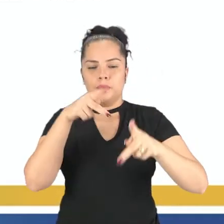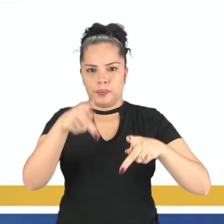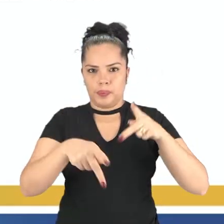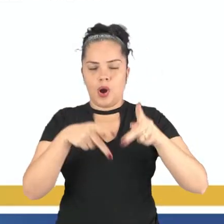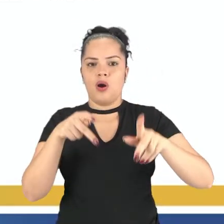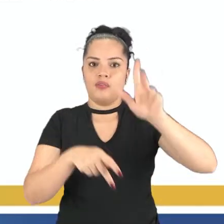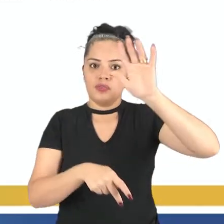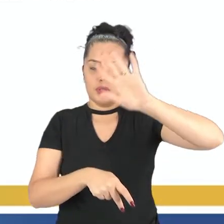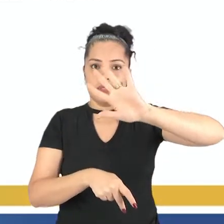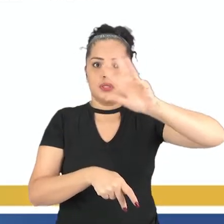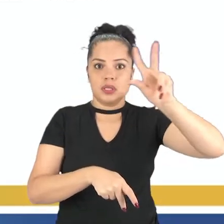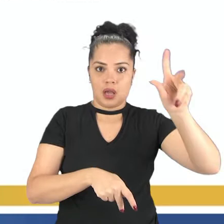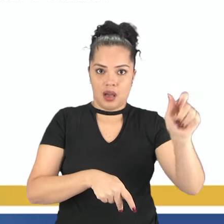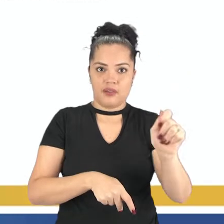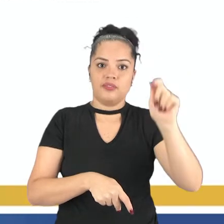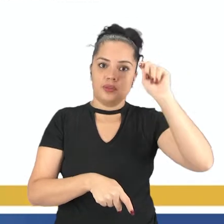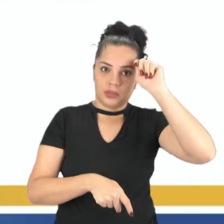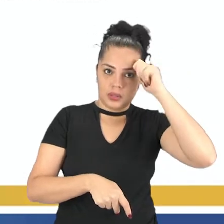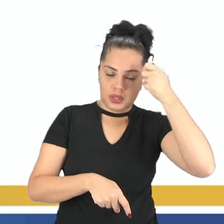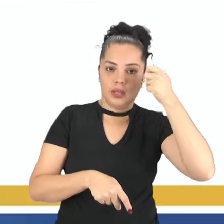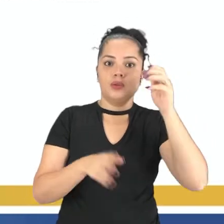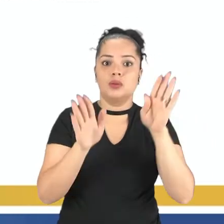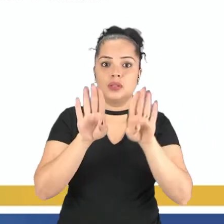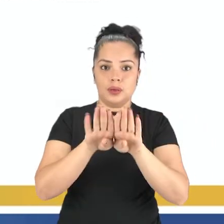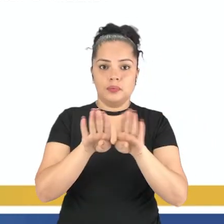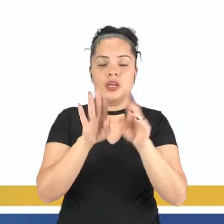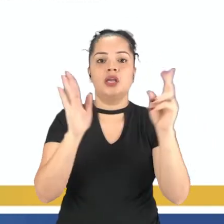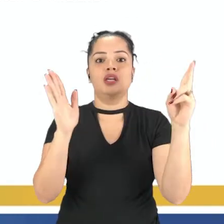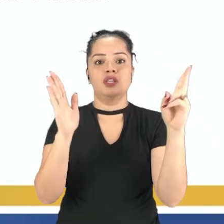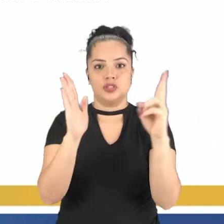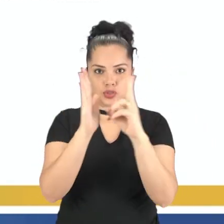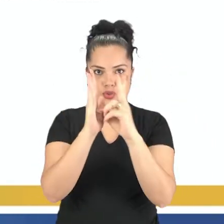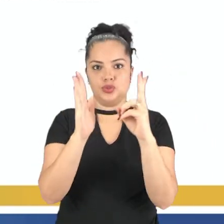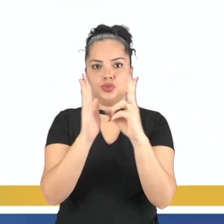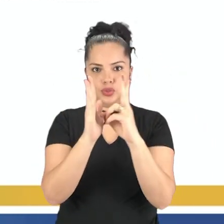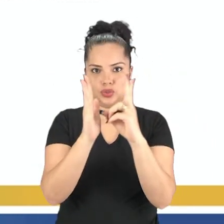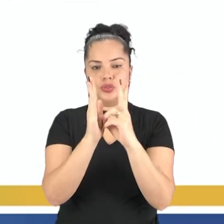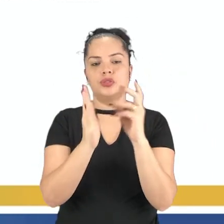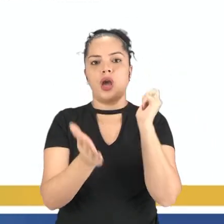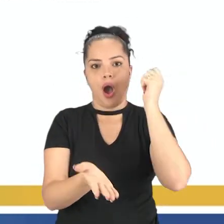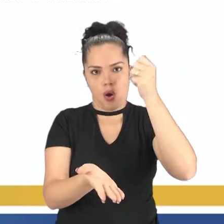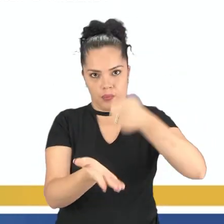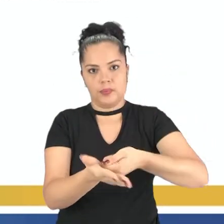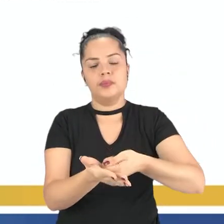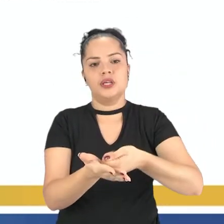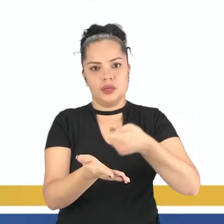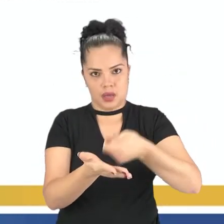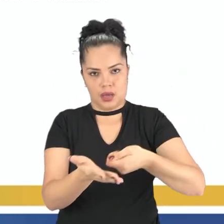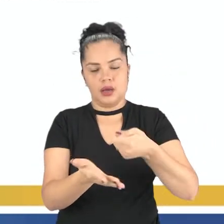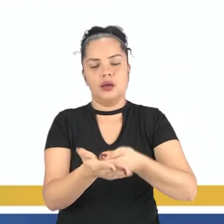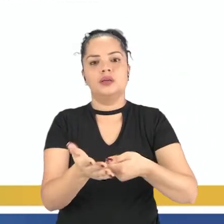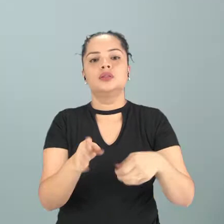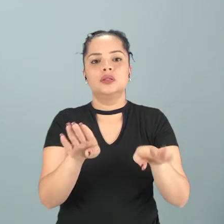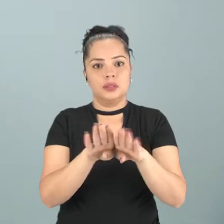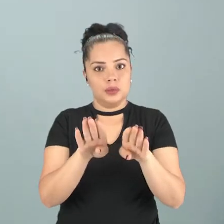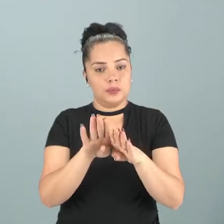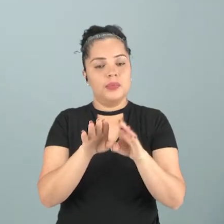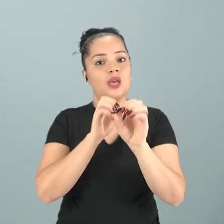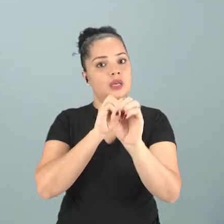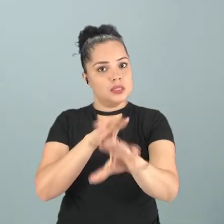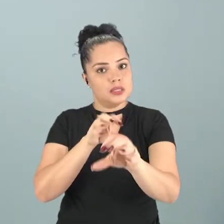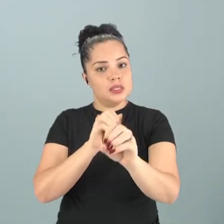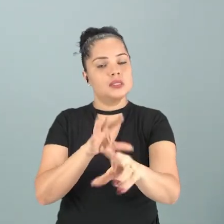2008, 5 anos depois da Lei de 2003, vai ser acrescentada a obrigatoriedade do ensino indígena, que é